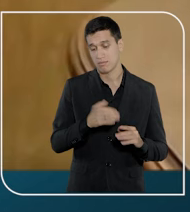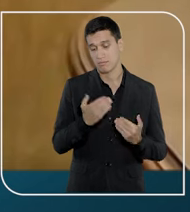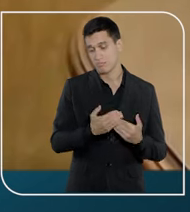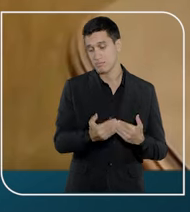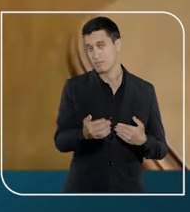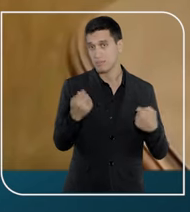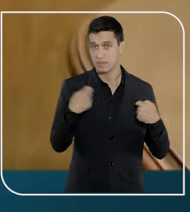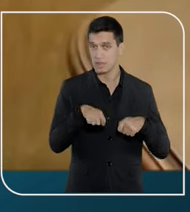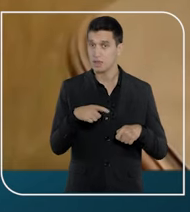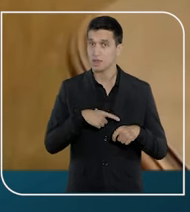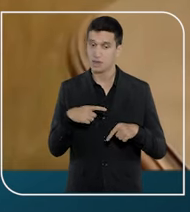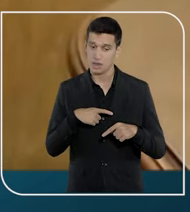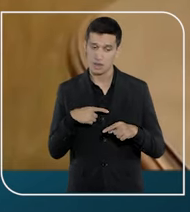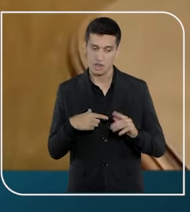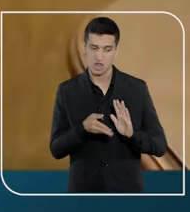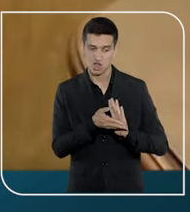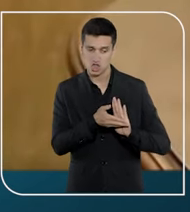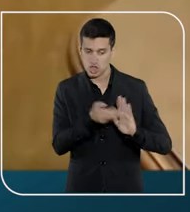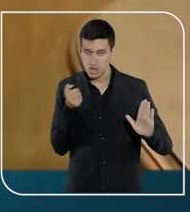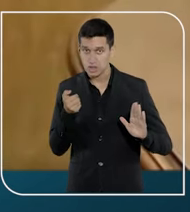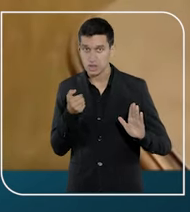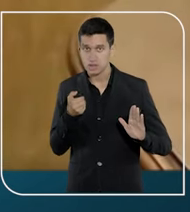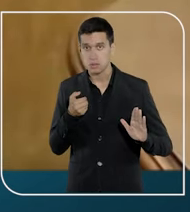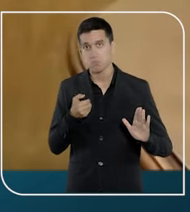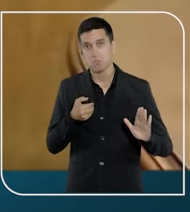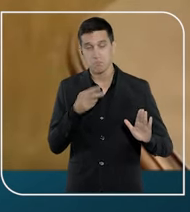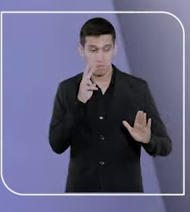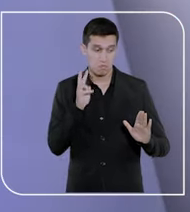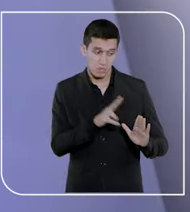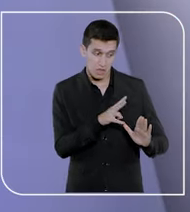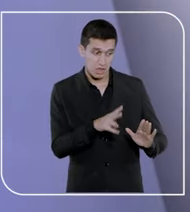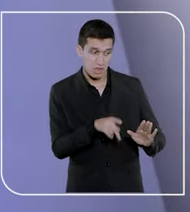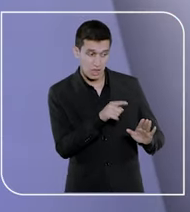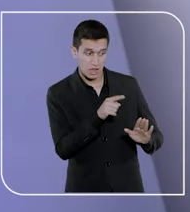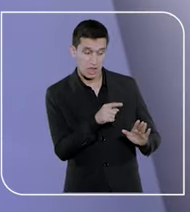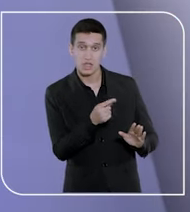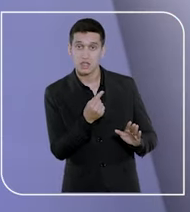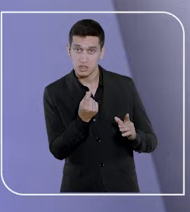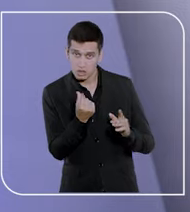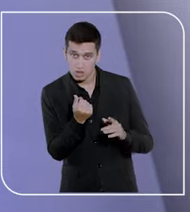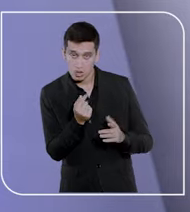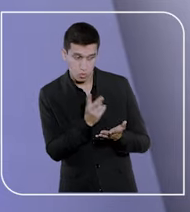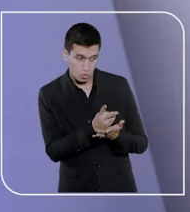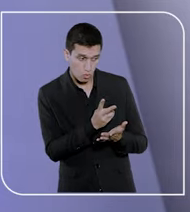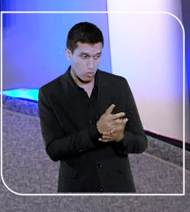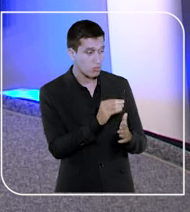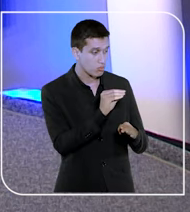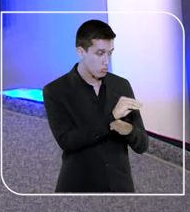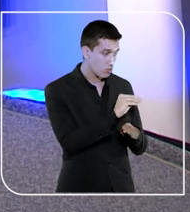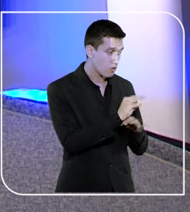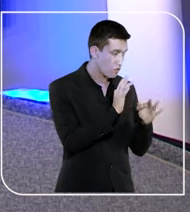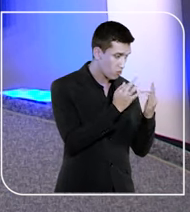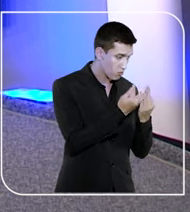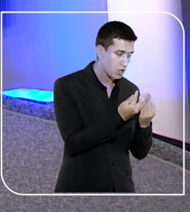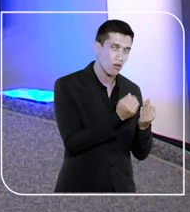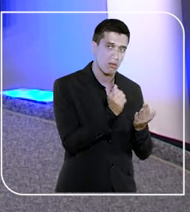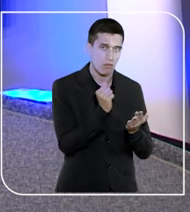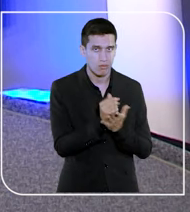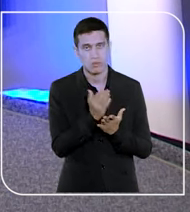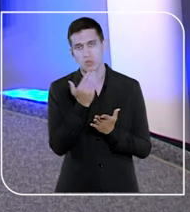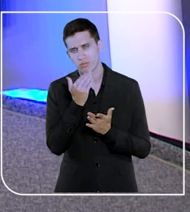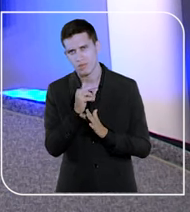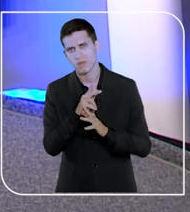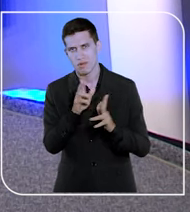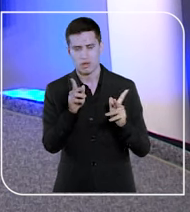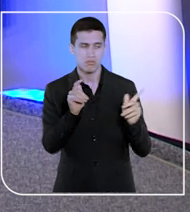que a subsistência da família seja mantida. Certo? Inclusive, a